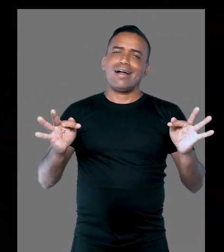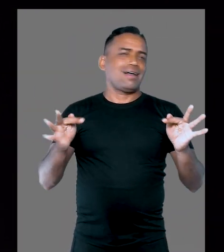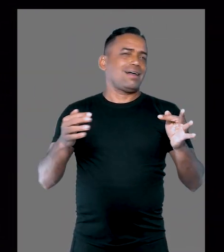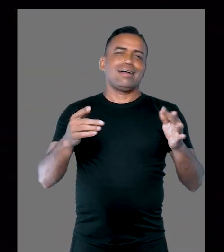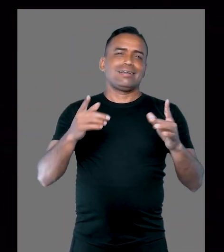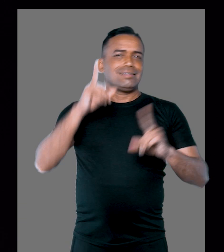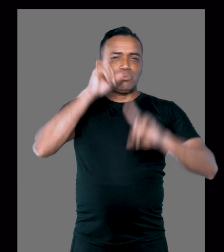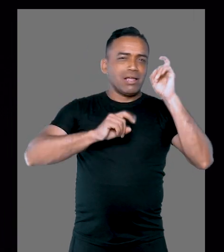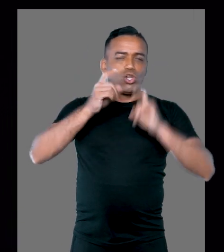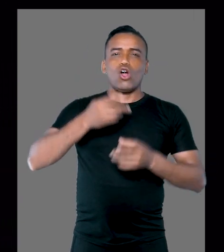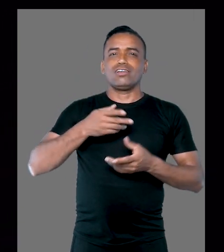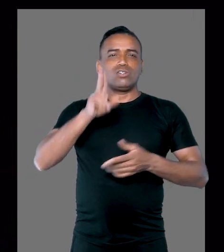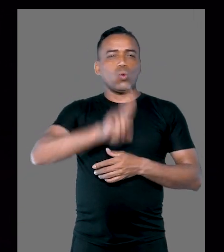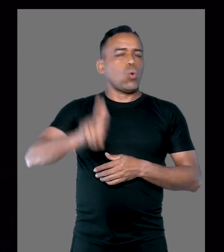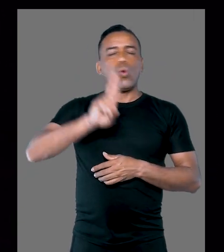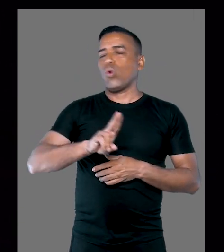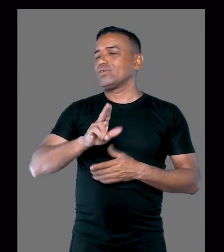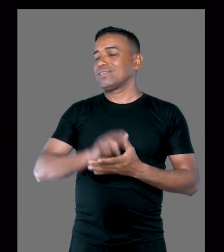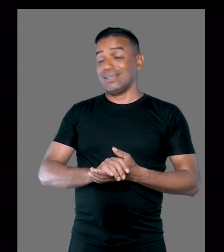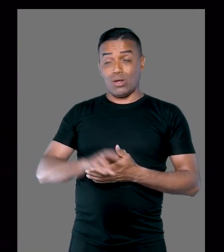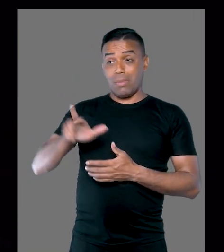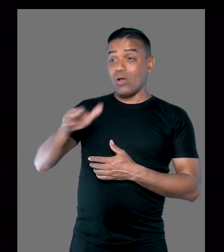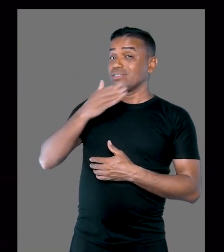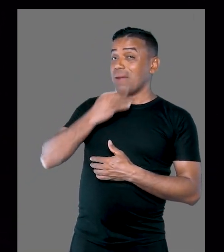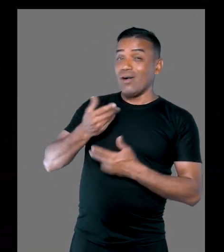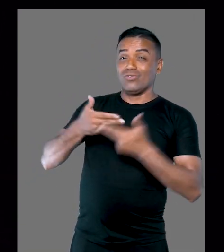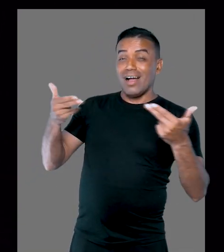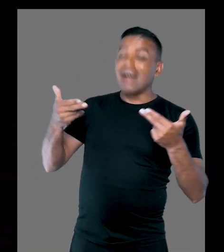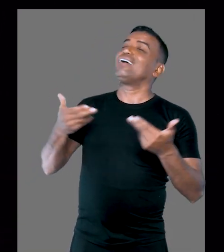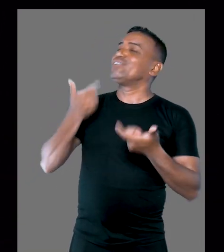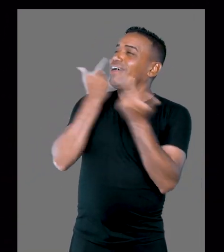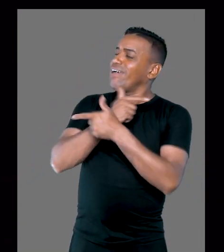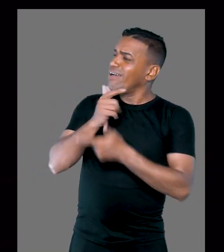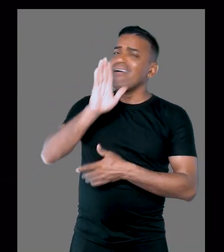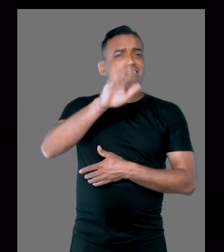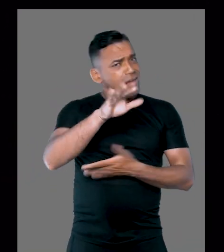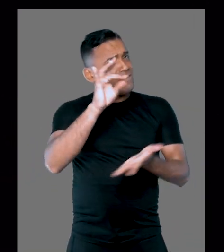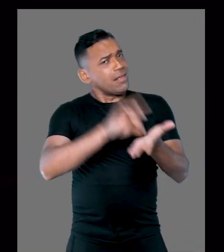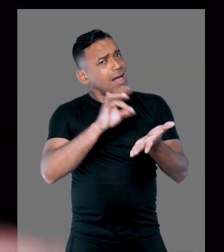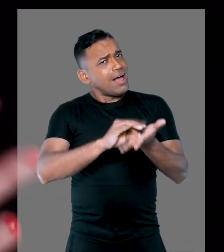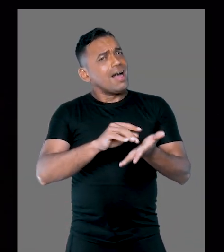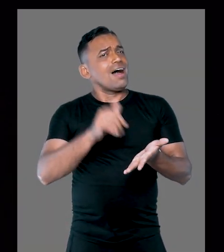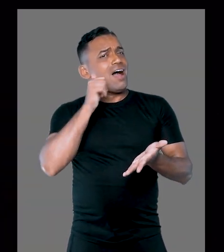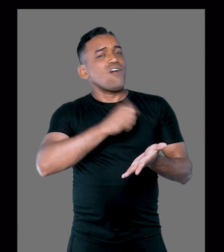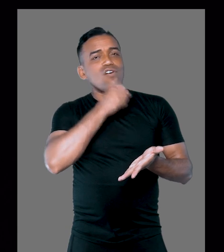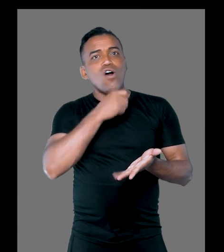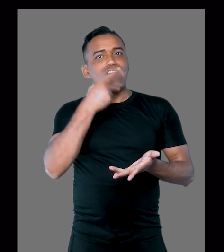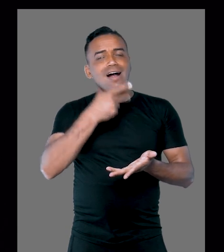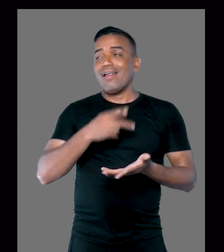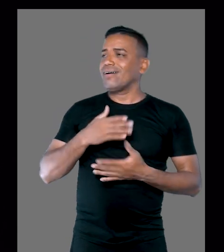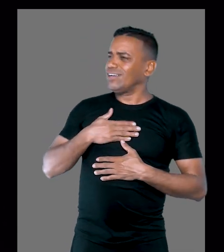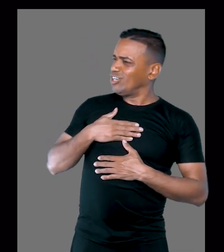E aí, às vezes, eu e meus irmãos, a gente ri de alguma coisa que ela fala, e ela fala... Mas é verdade, com a maior calma, e a gente rachando de